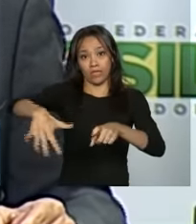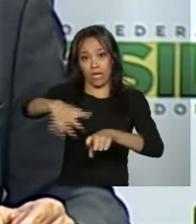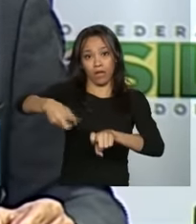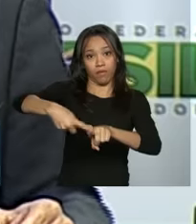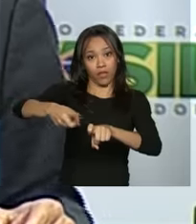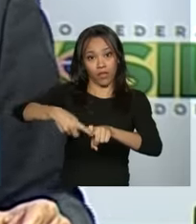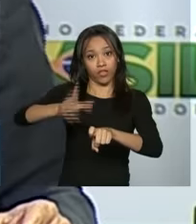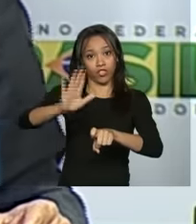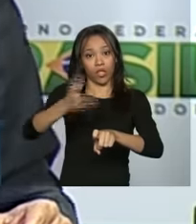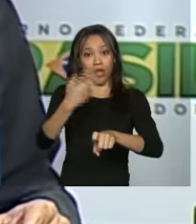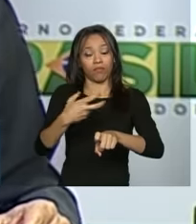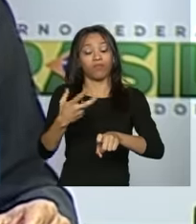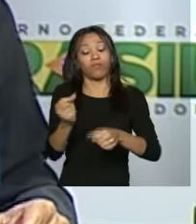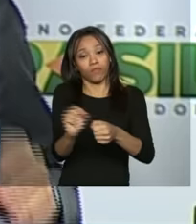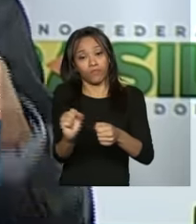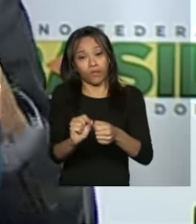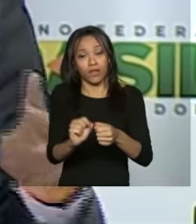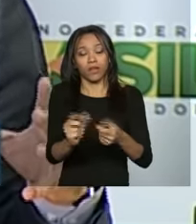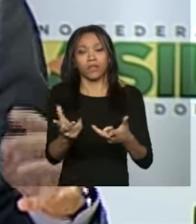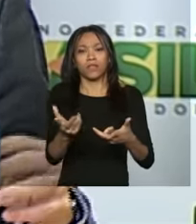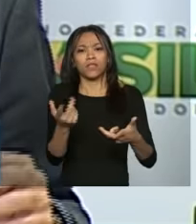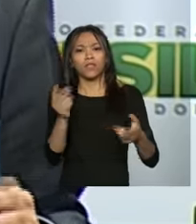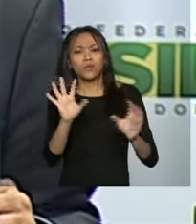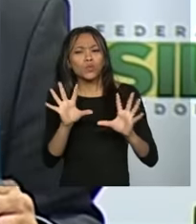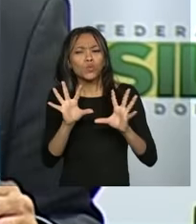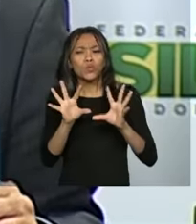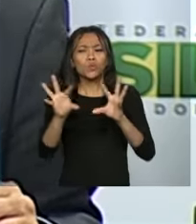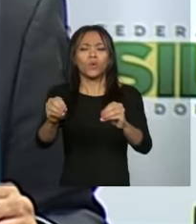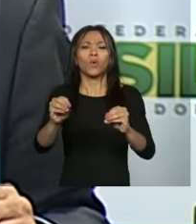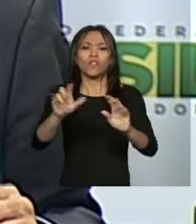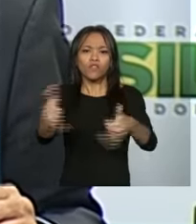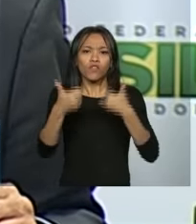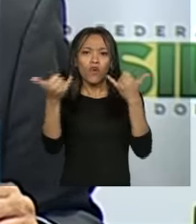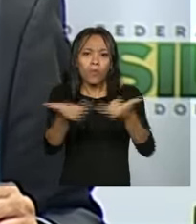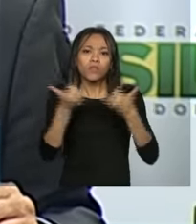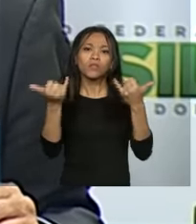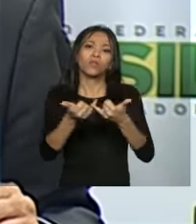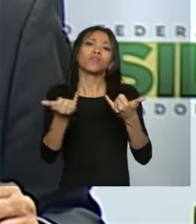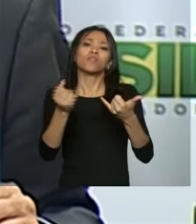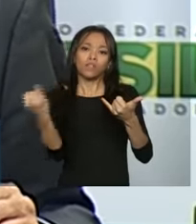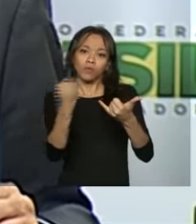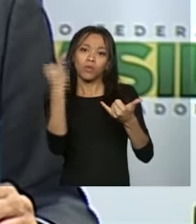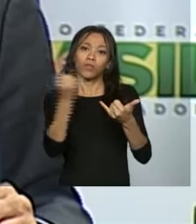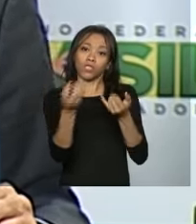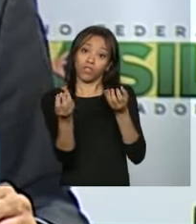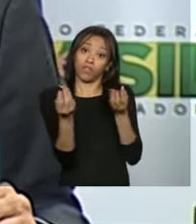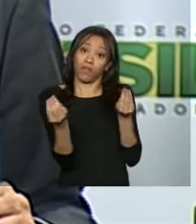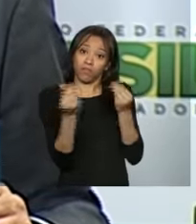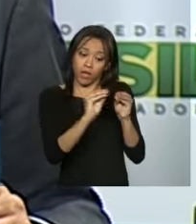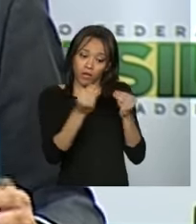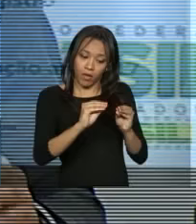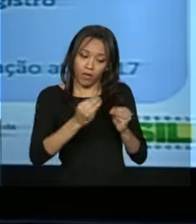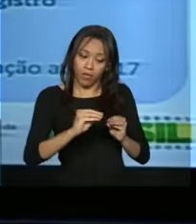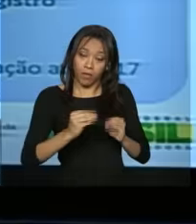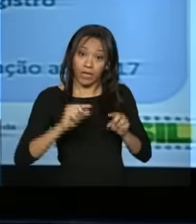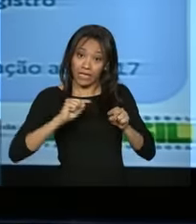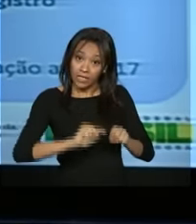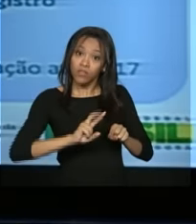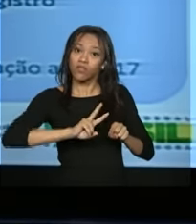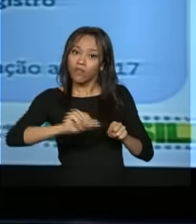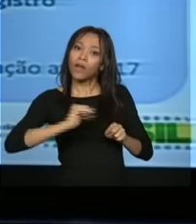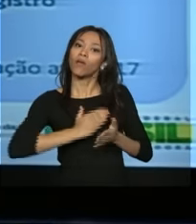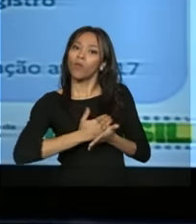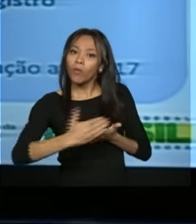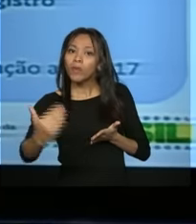a revisão de todos esses esse conjunto de informações para que eles possam e isso vai ter início imediato e